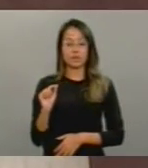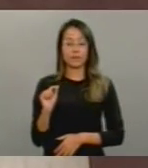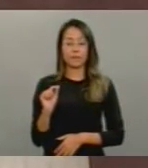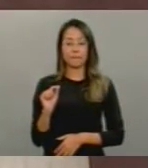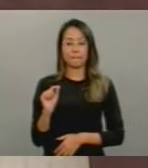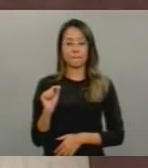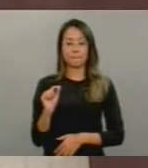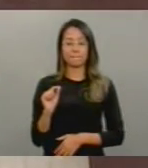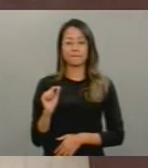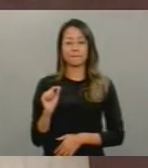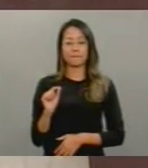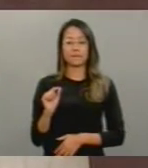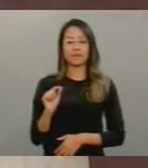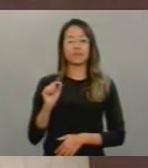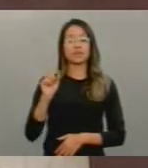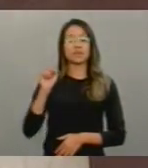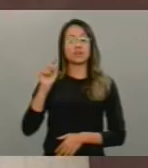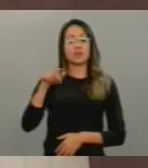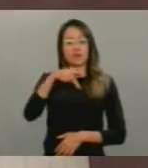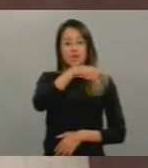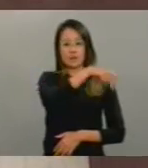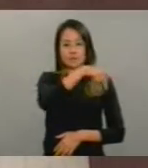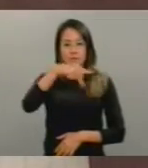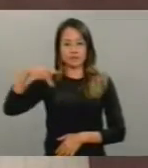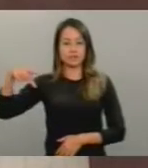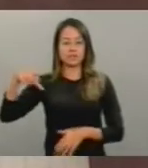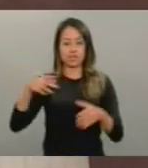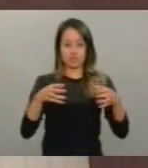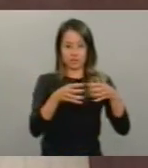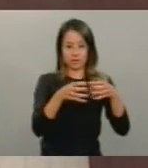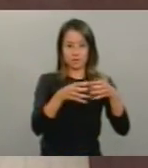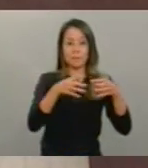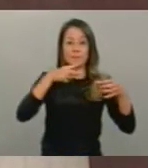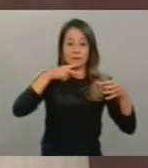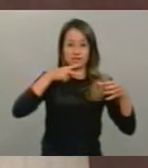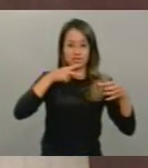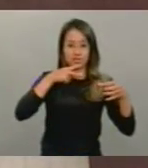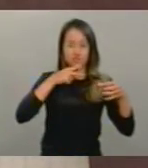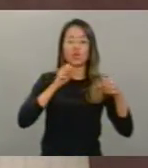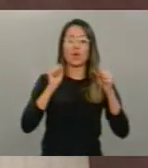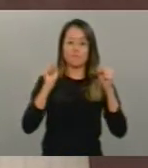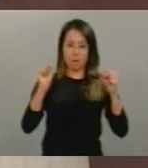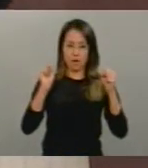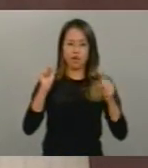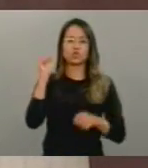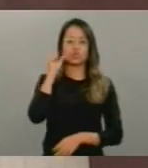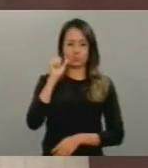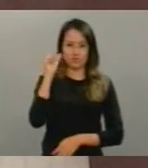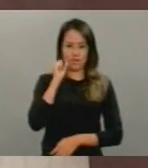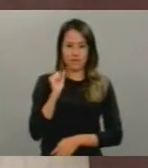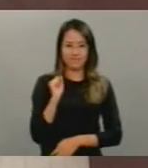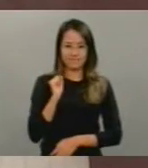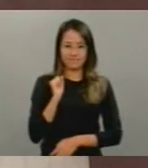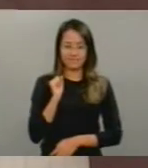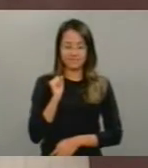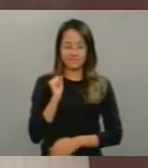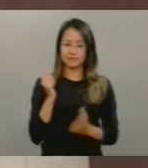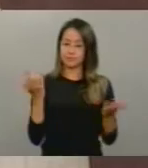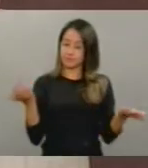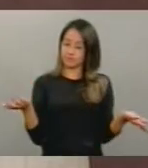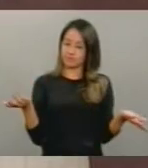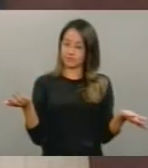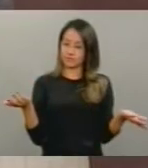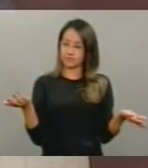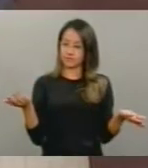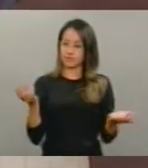determinação que as nossas direções sejam paritárias. Como um exemplo, porque o nosso exemplo ele tem que começar em casa. Um exemplo